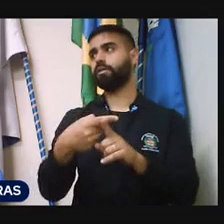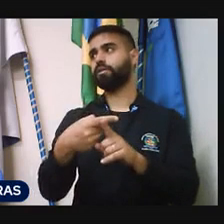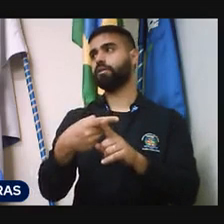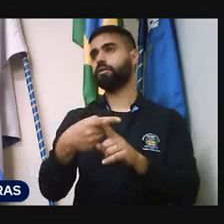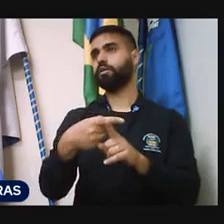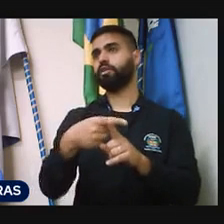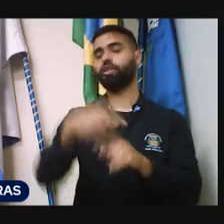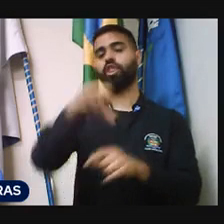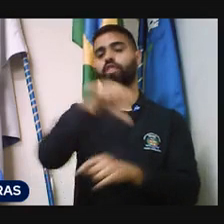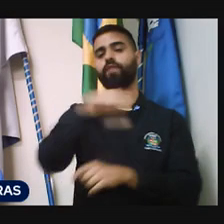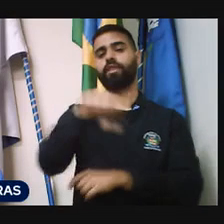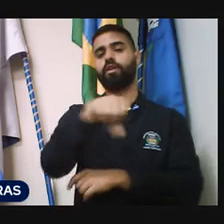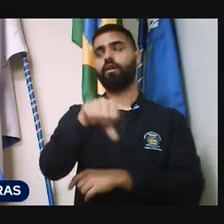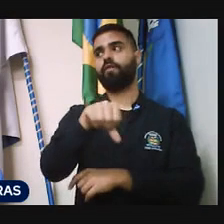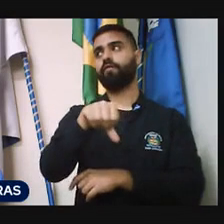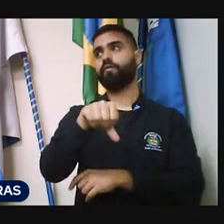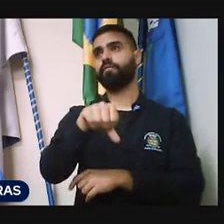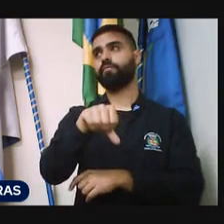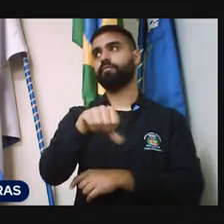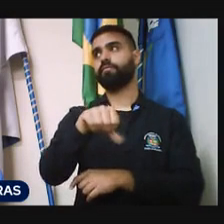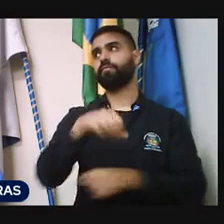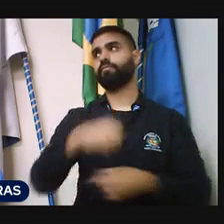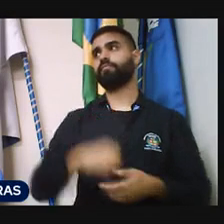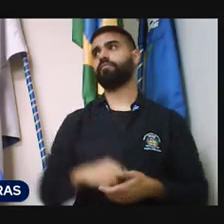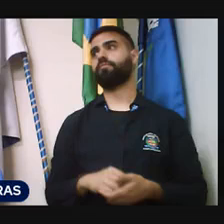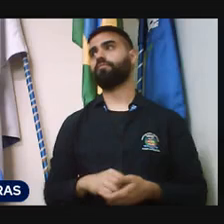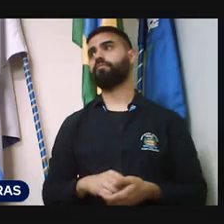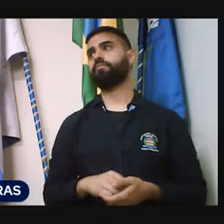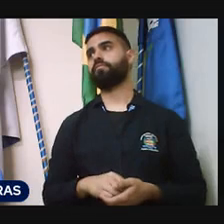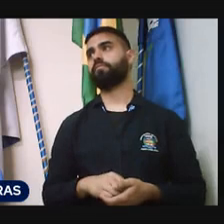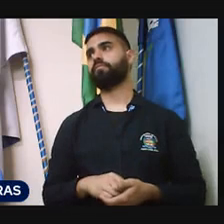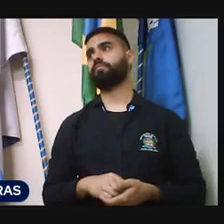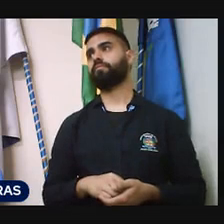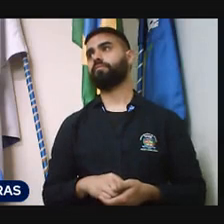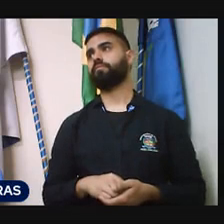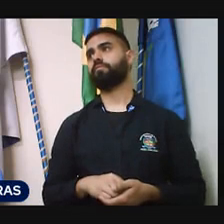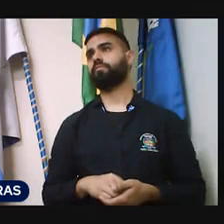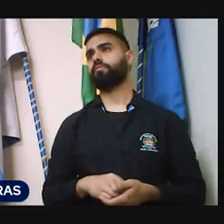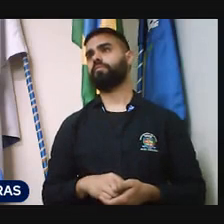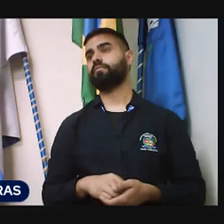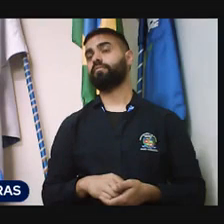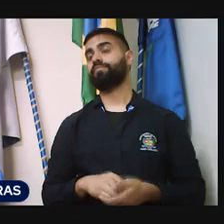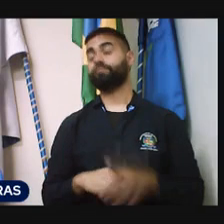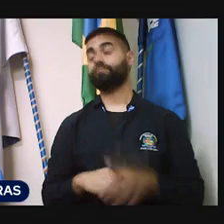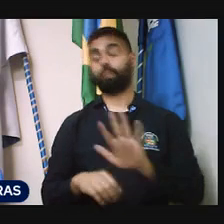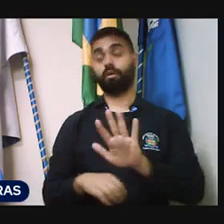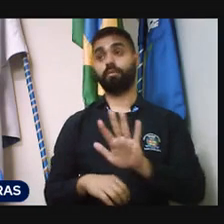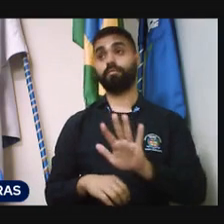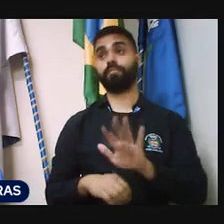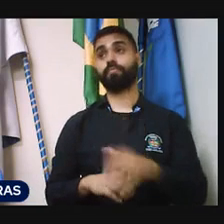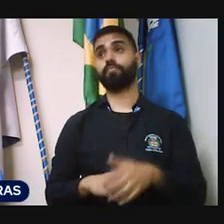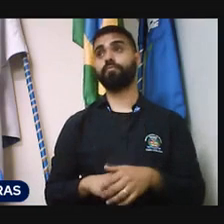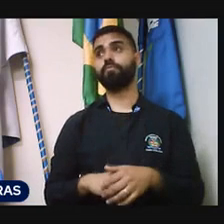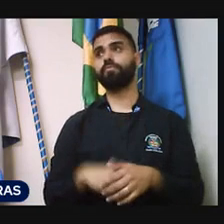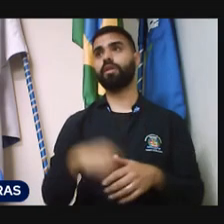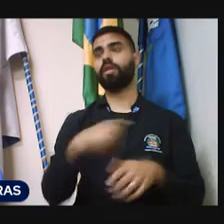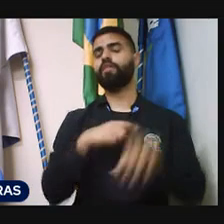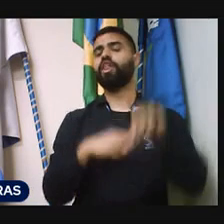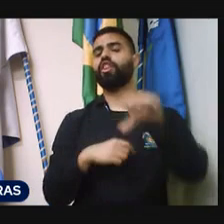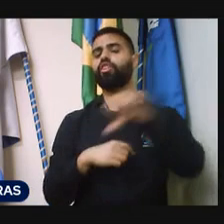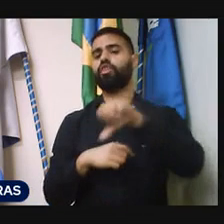é mas 99 100 mil não não teve o repasse de 99.000